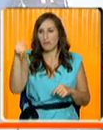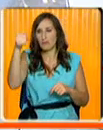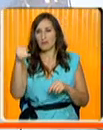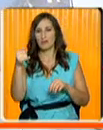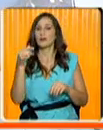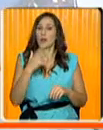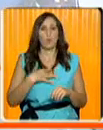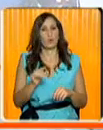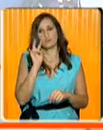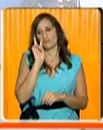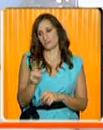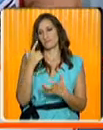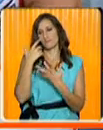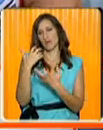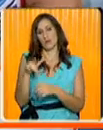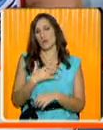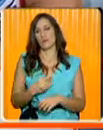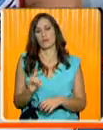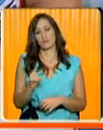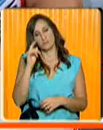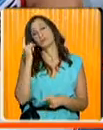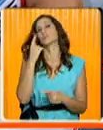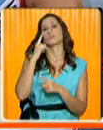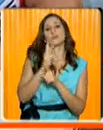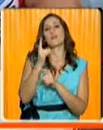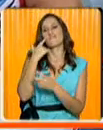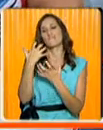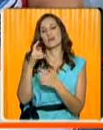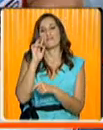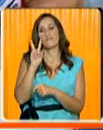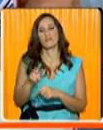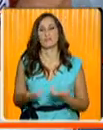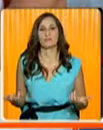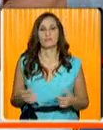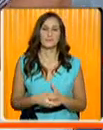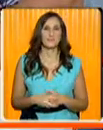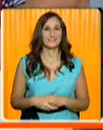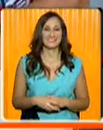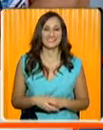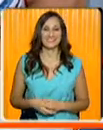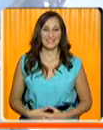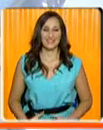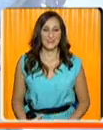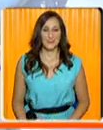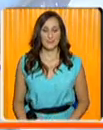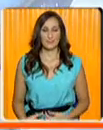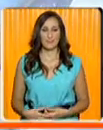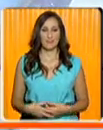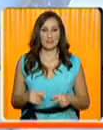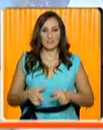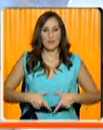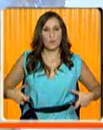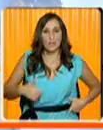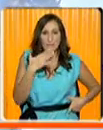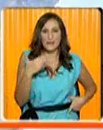ver alças à mostra? Não, sim, autoridade aí atrás. Porque vê-se. Isso está. Pronto, então deixa. O ecão também não